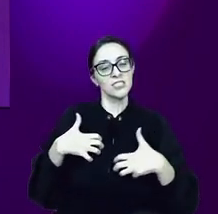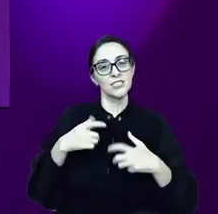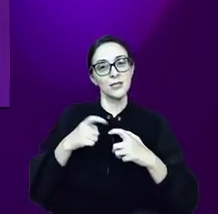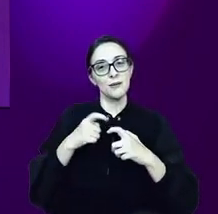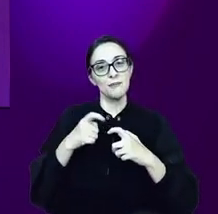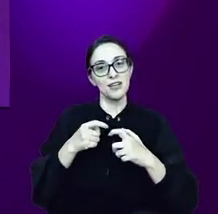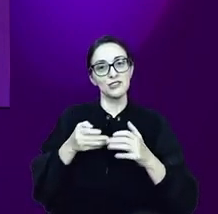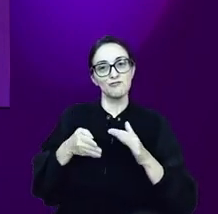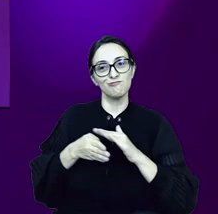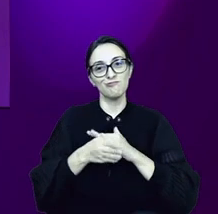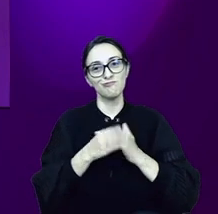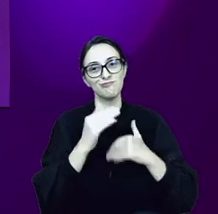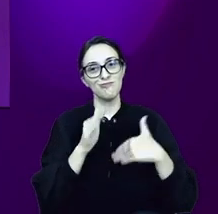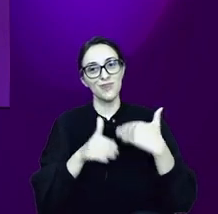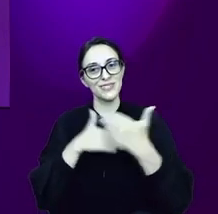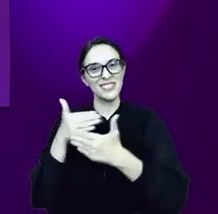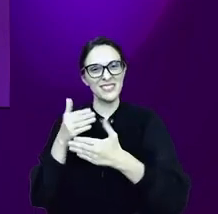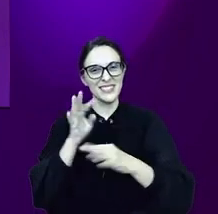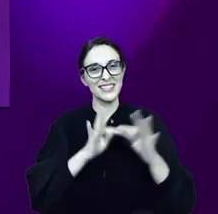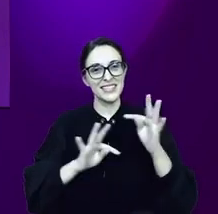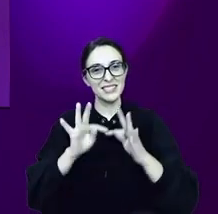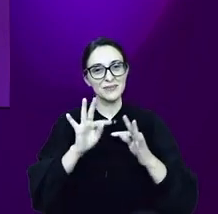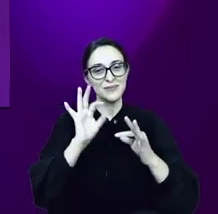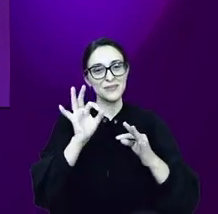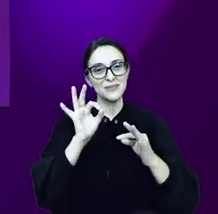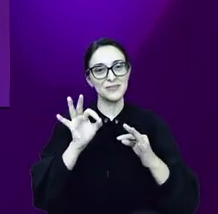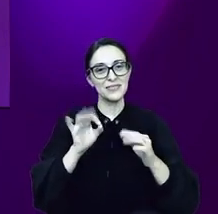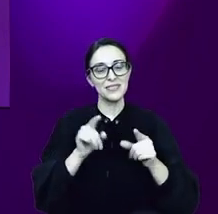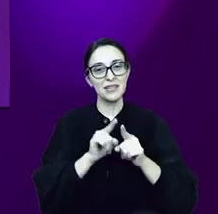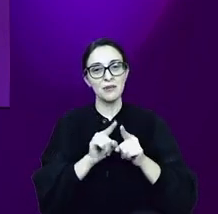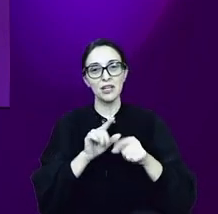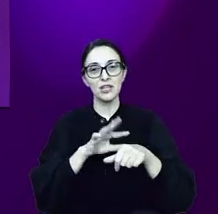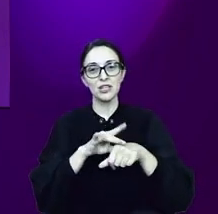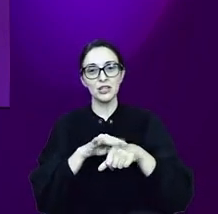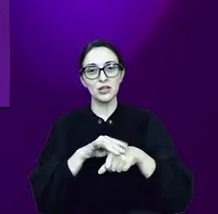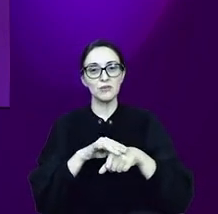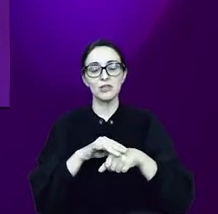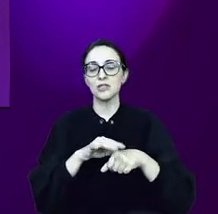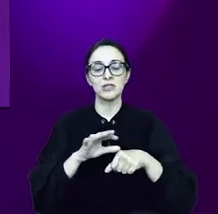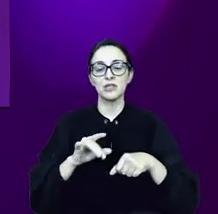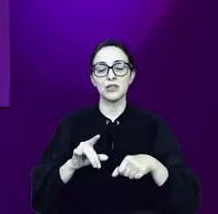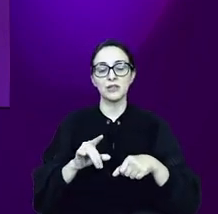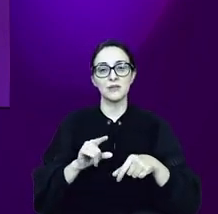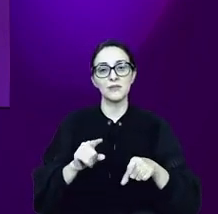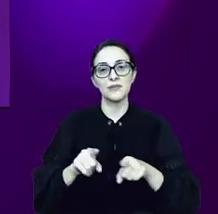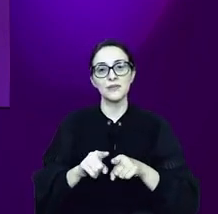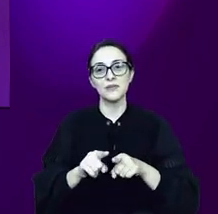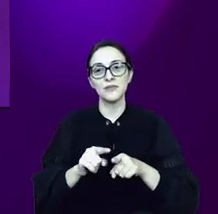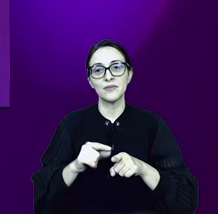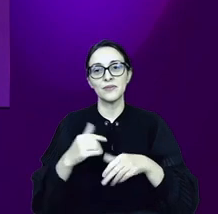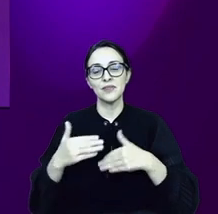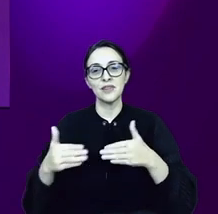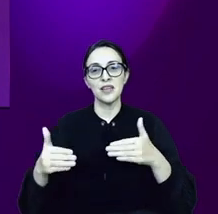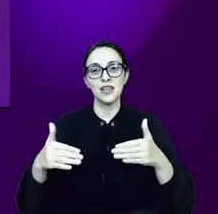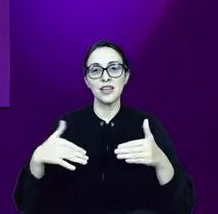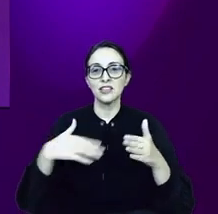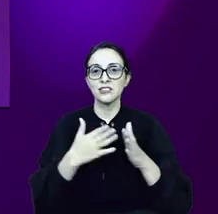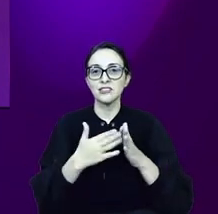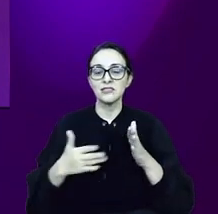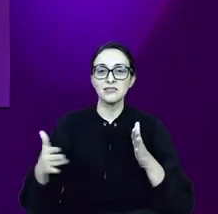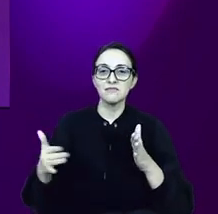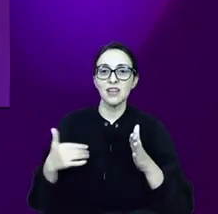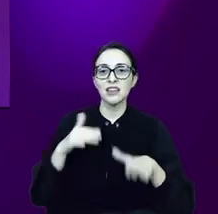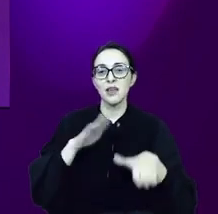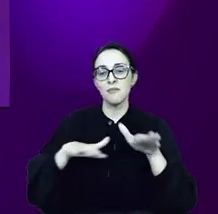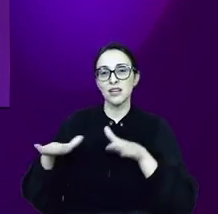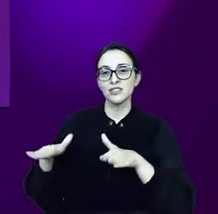estamos envolvidos nesse processo de tratamento, por se tratar de uma doença, muitas vezes de desfecho inexorável, depender do